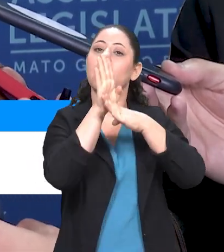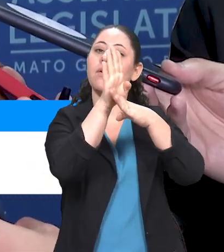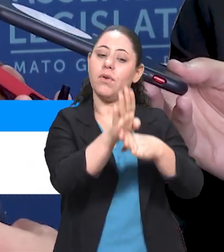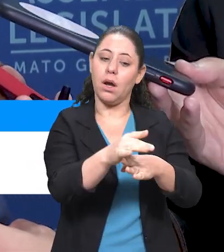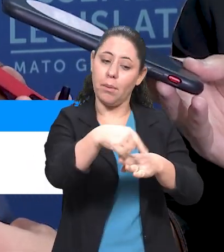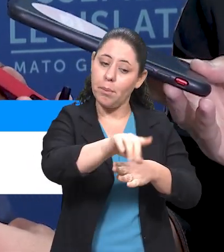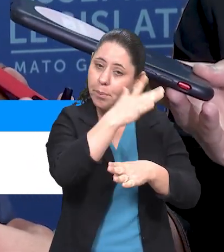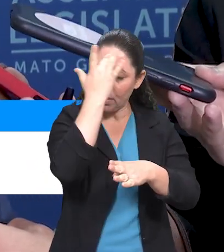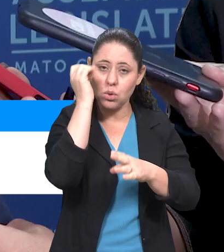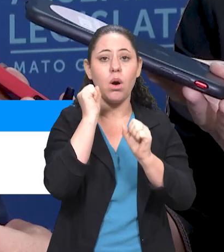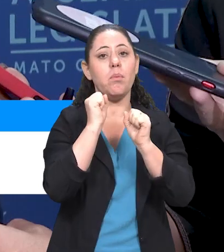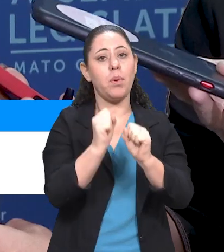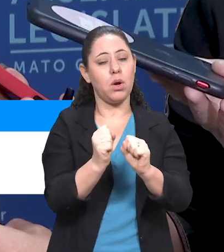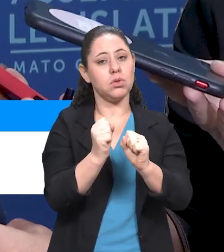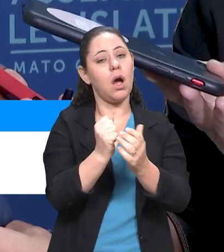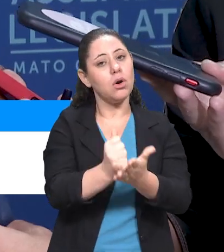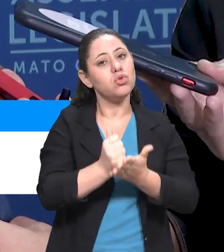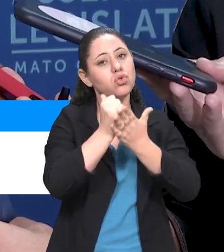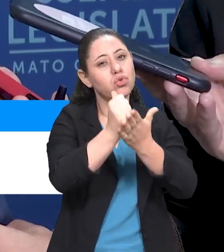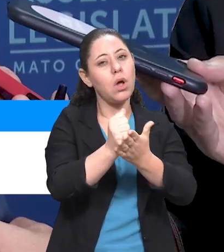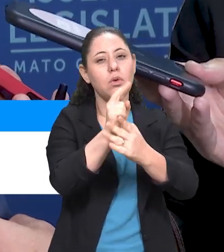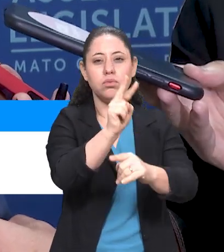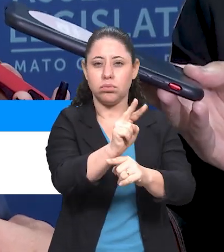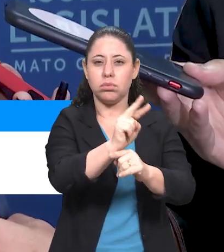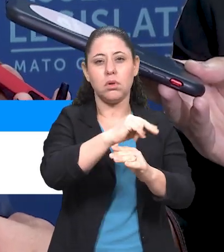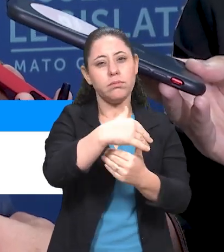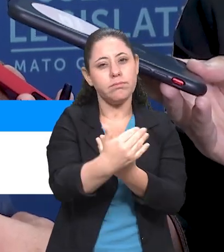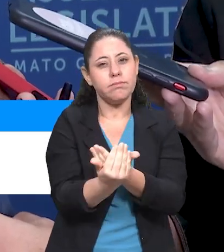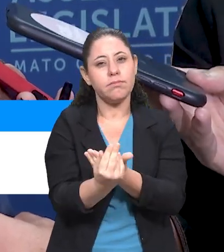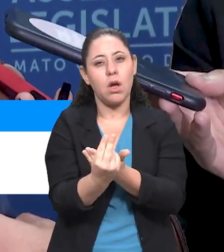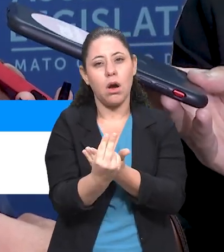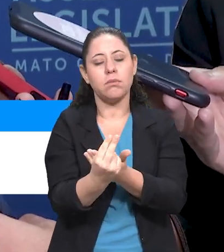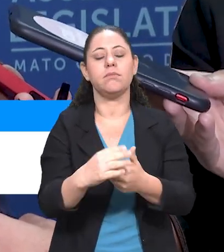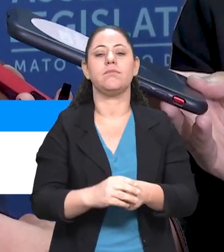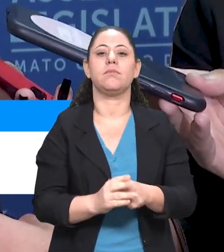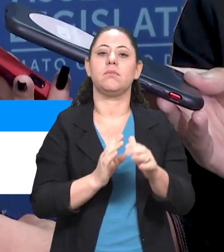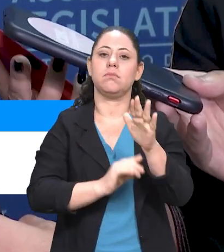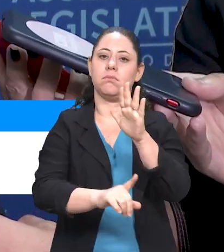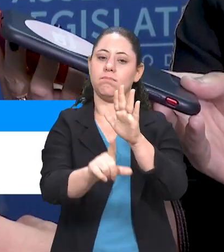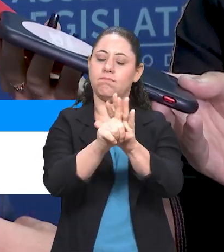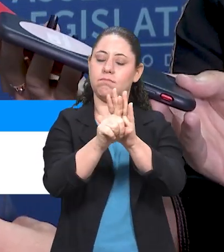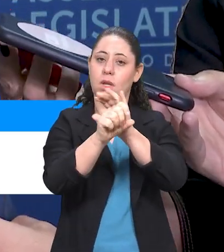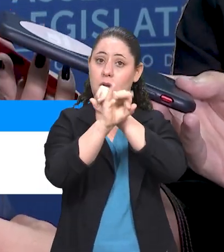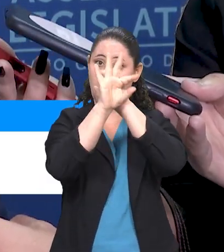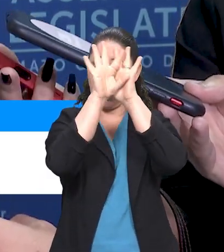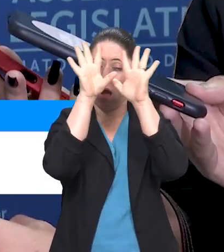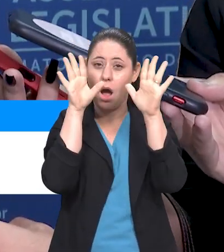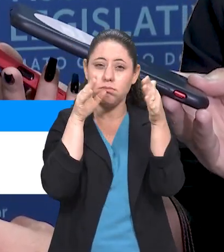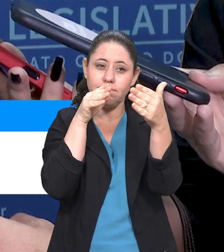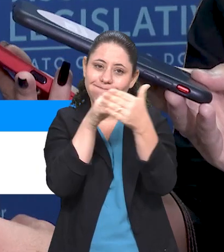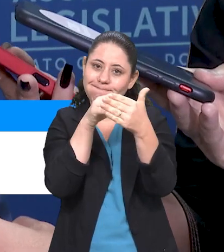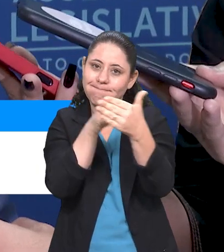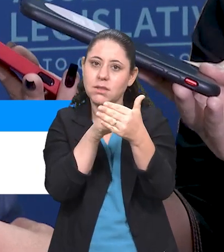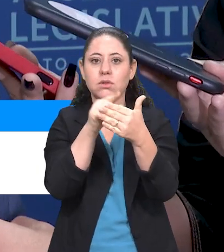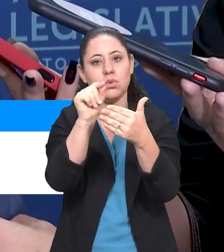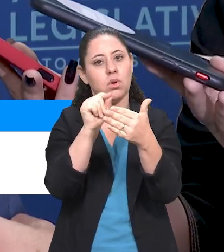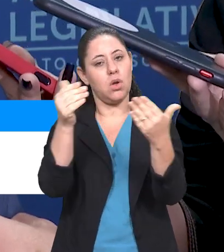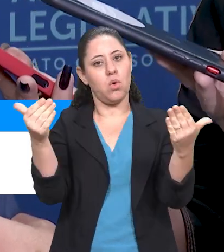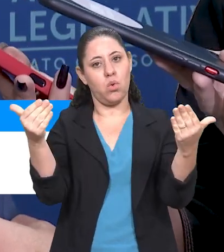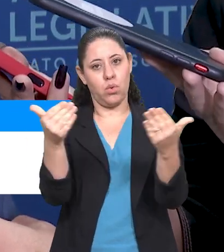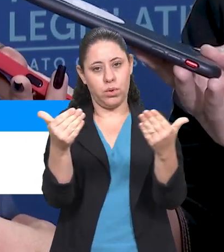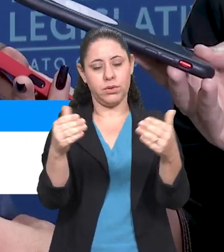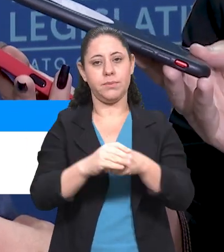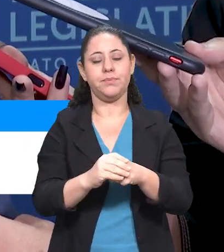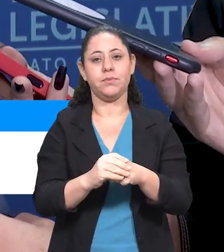para quem eh possa contribuir com a preservação do Pantanal a lei Ela é bem eh mais restritiva do que é